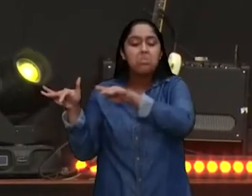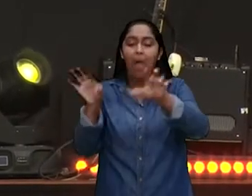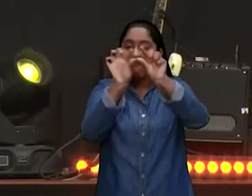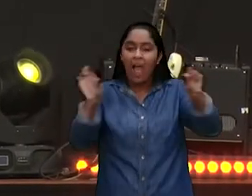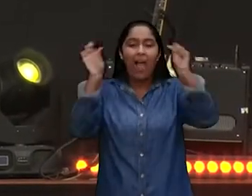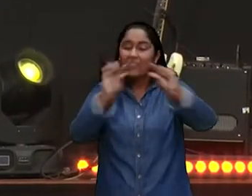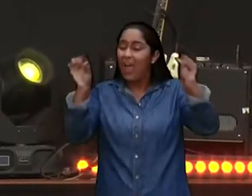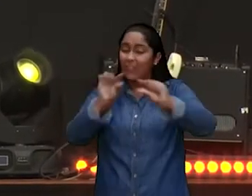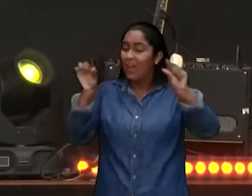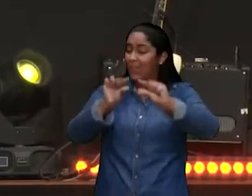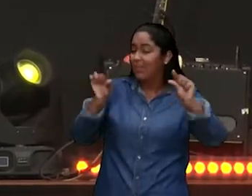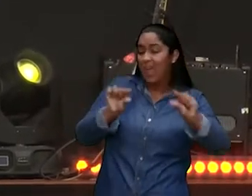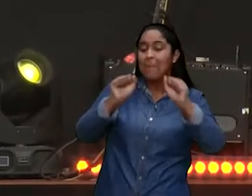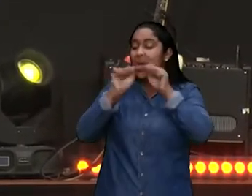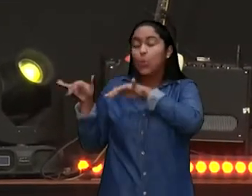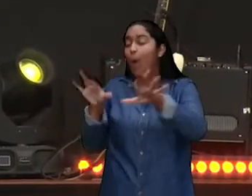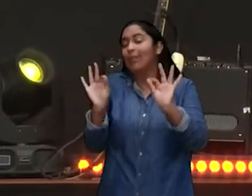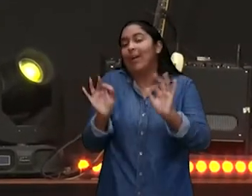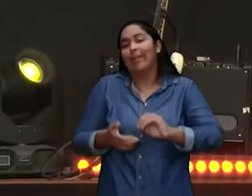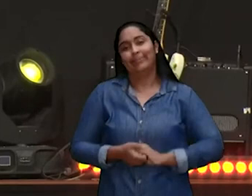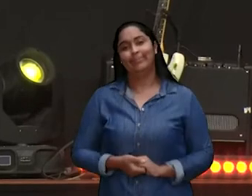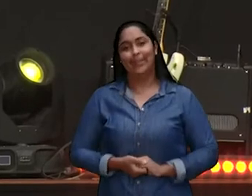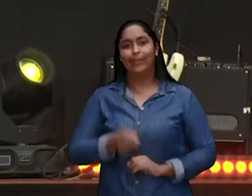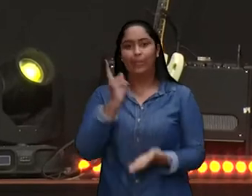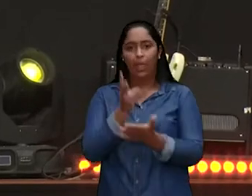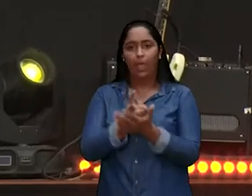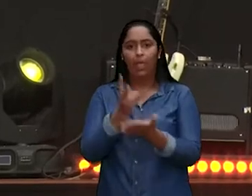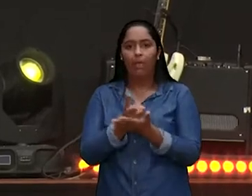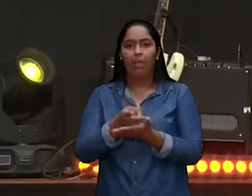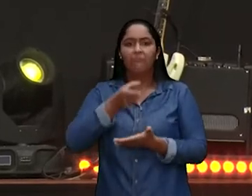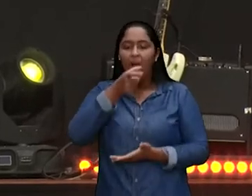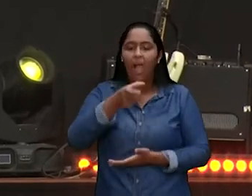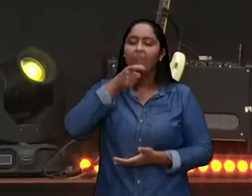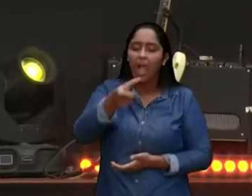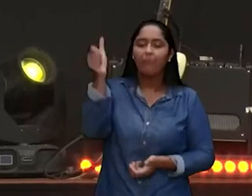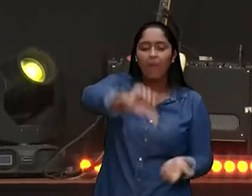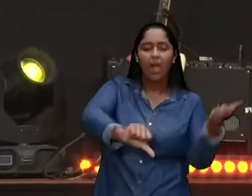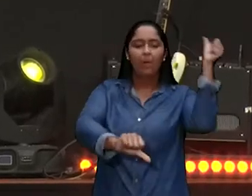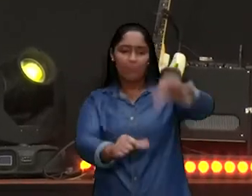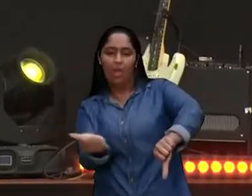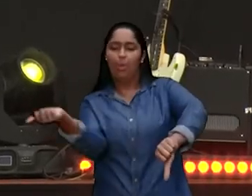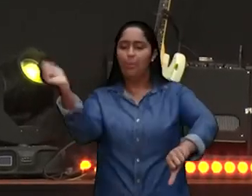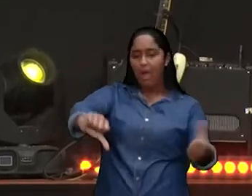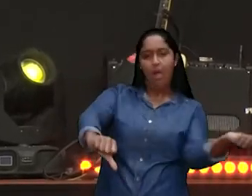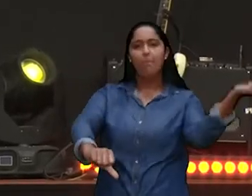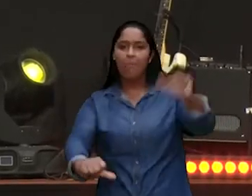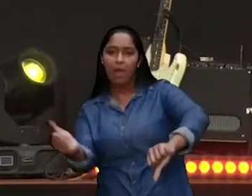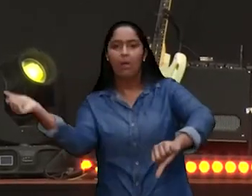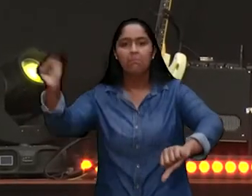e quantos julgamentos você já liberou sobre a vida dos outros quantas orações que você